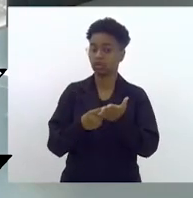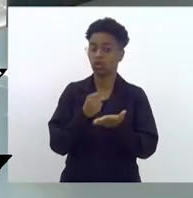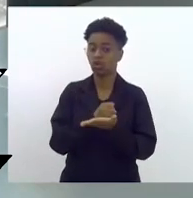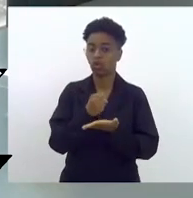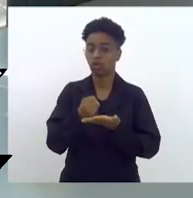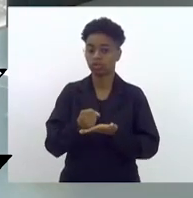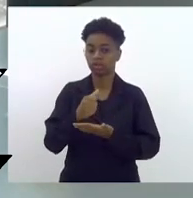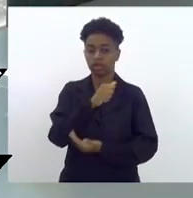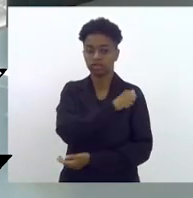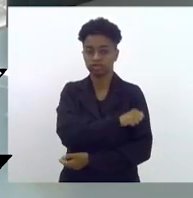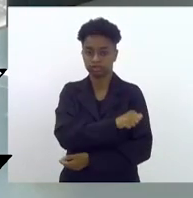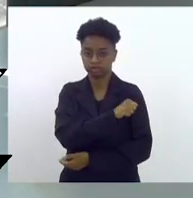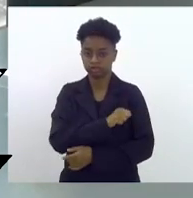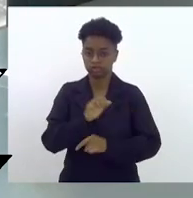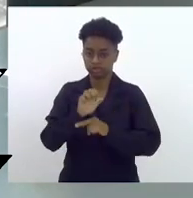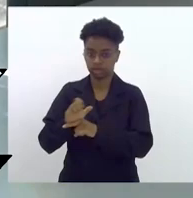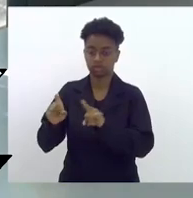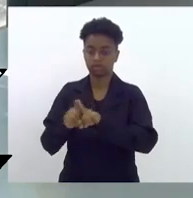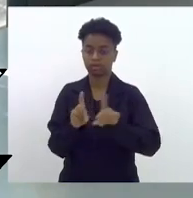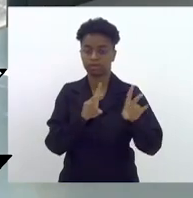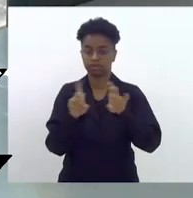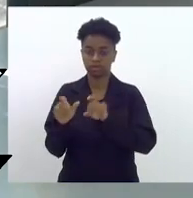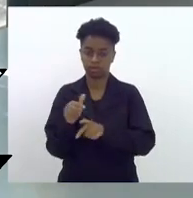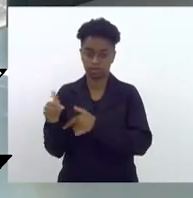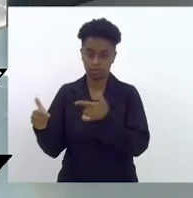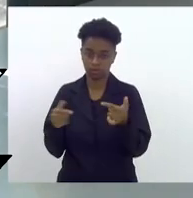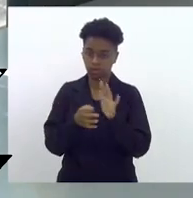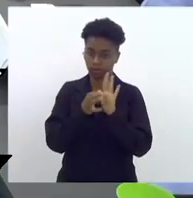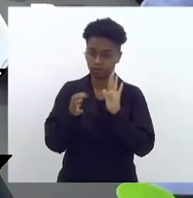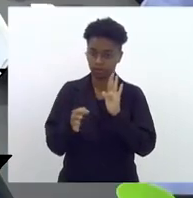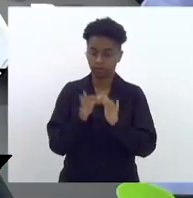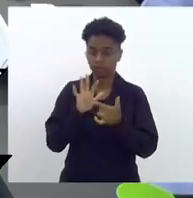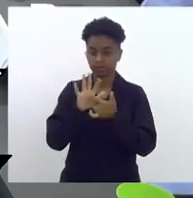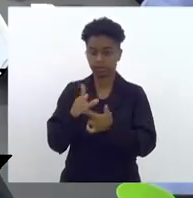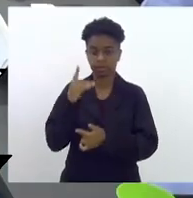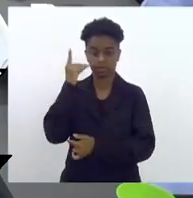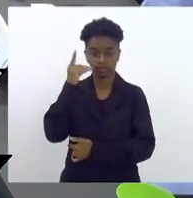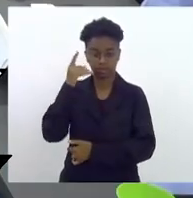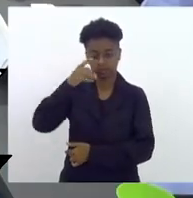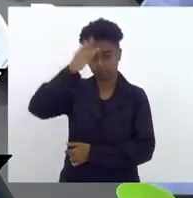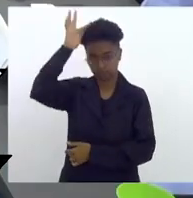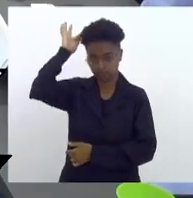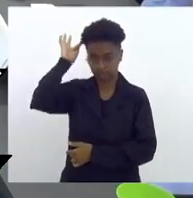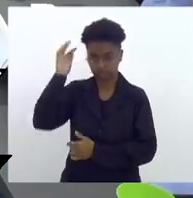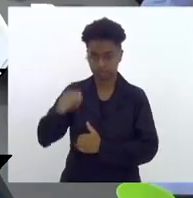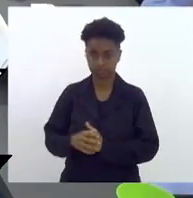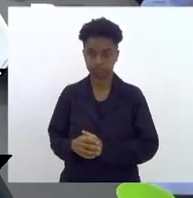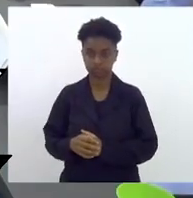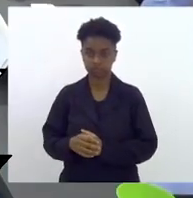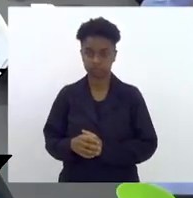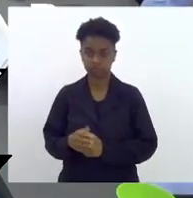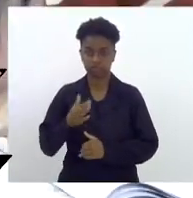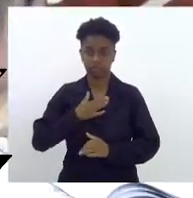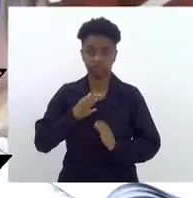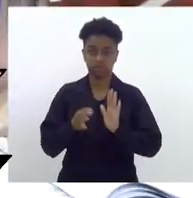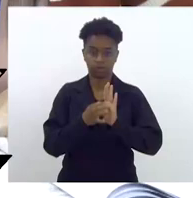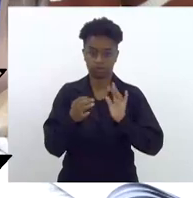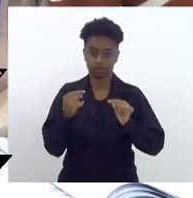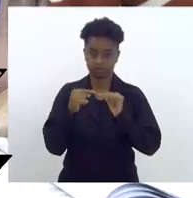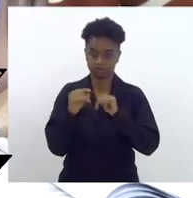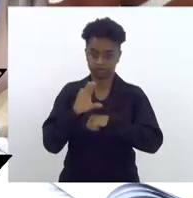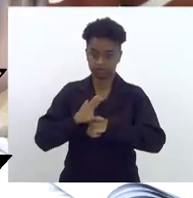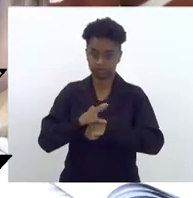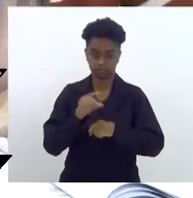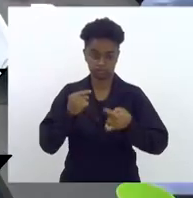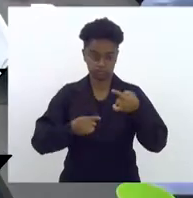com o estado do Rio de Janeiro e dá outras providências para parecer Deputado Fred Pacheco aparecer Presidente pela juridicidade